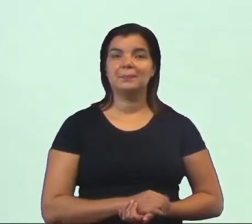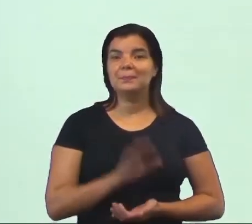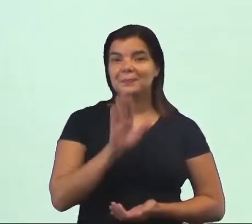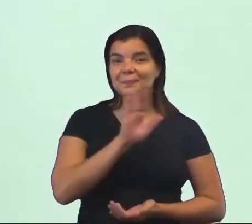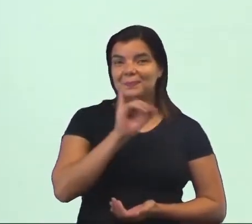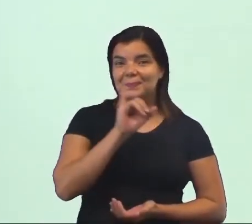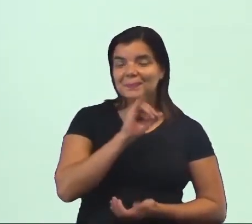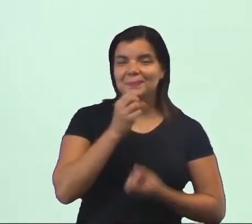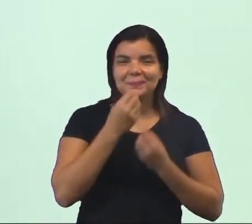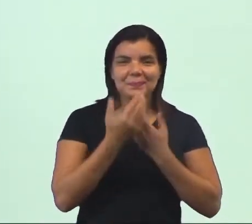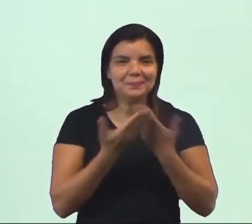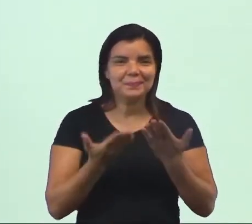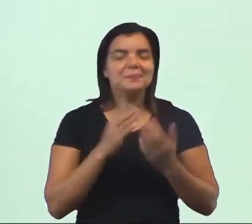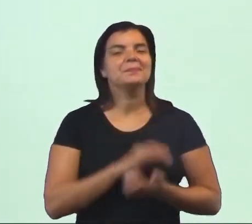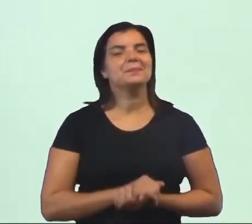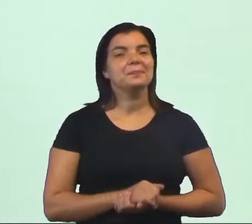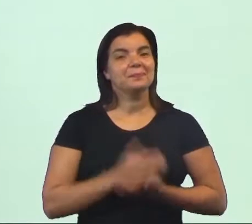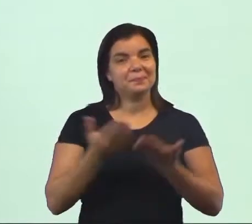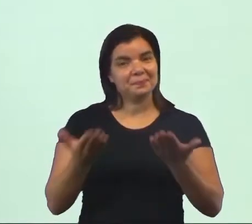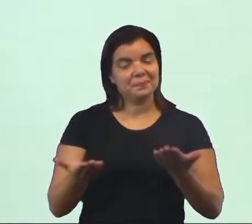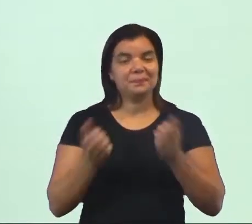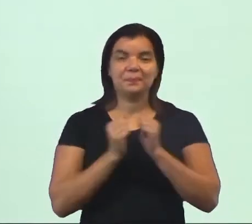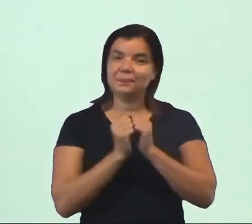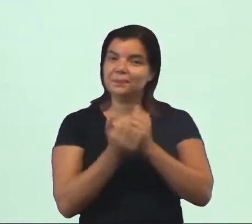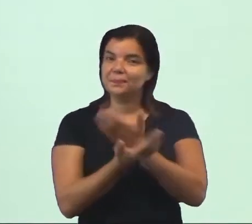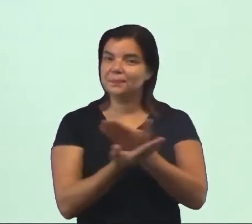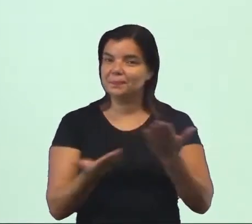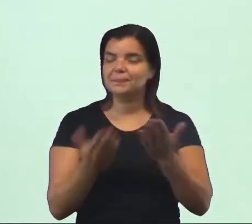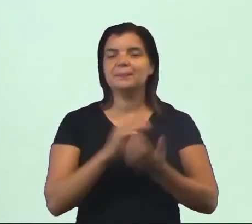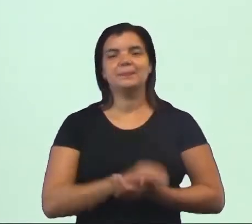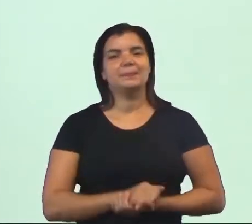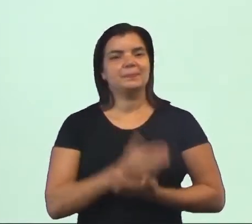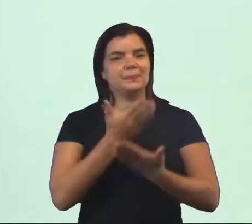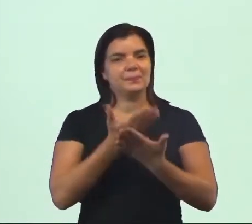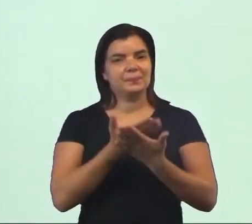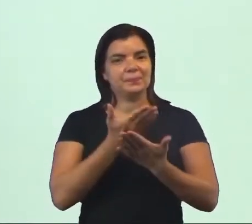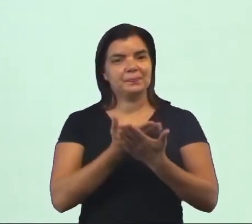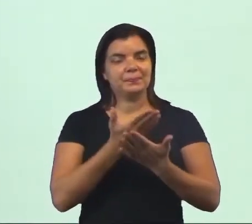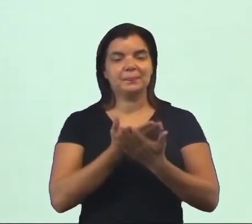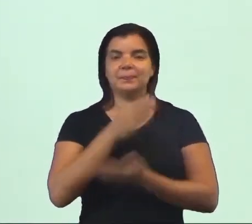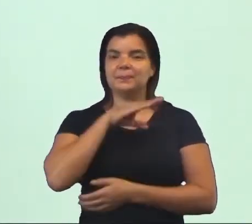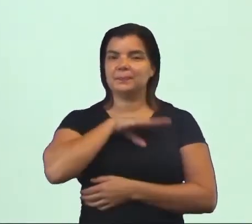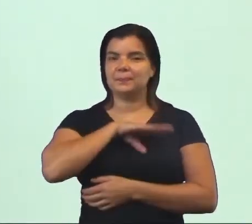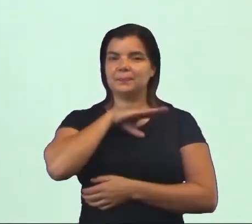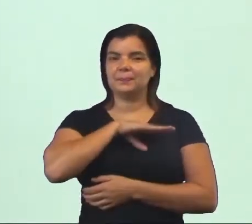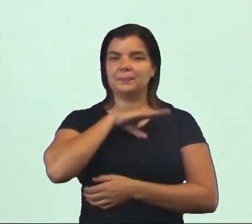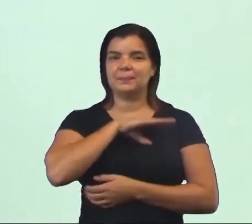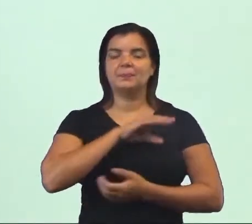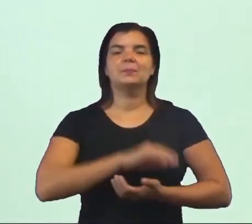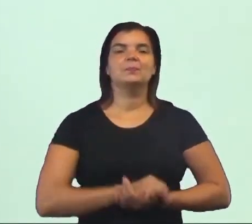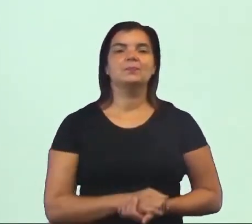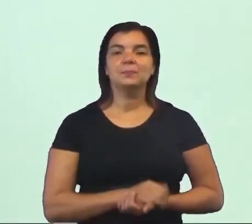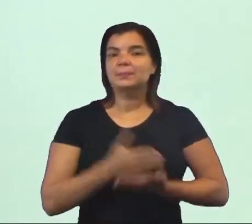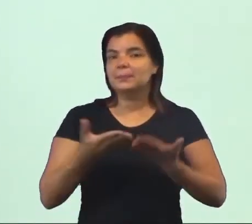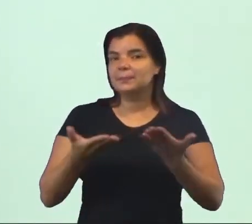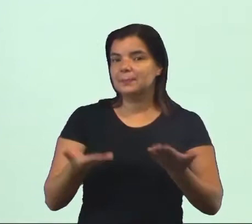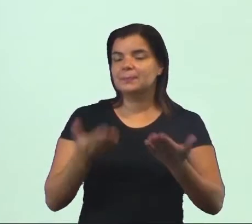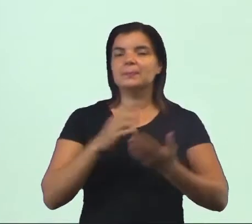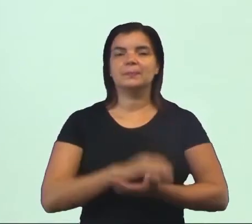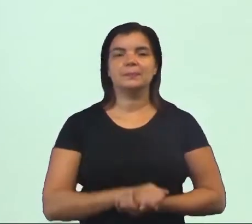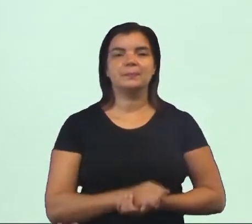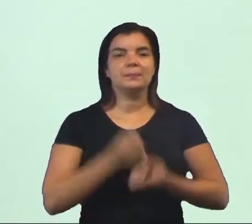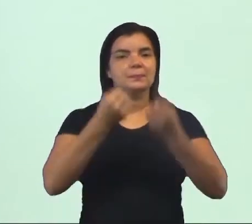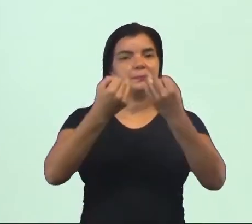Olá, tudo bem? Estou aqui mais uma vez com vocês. Vamos a mais uma aula de língua portuguesa. E hoje nós